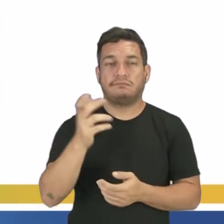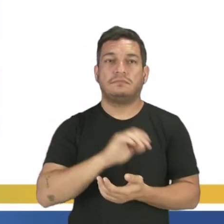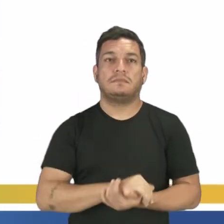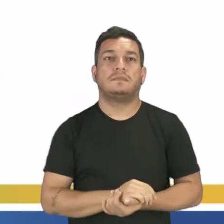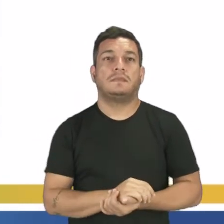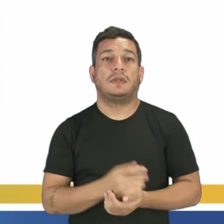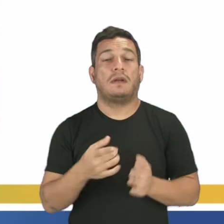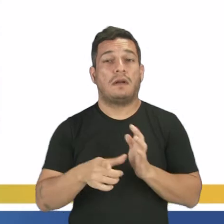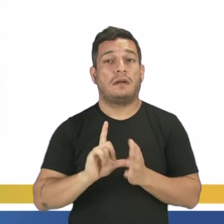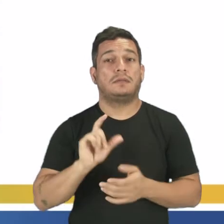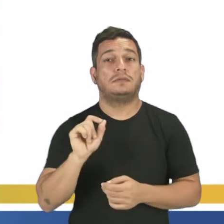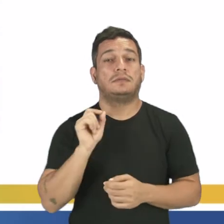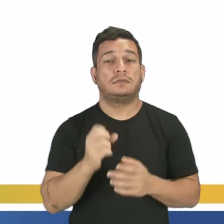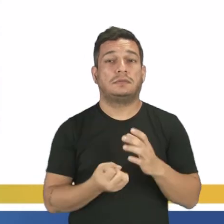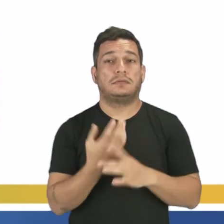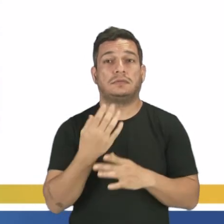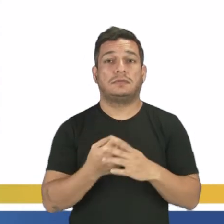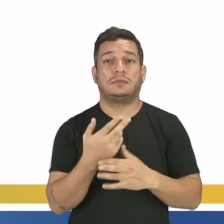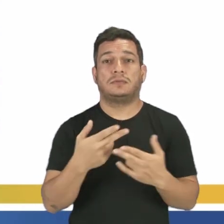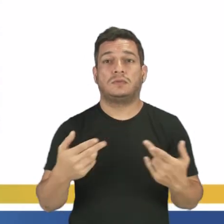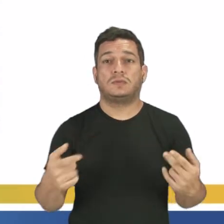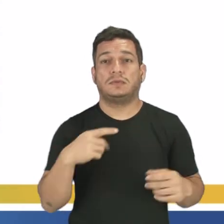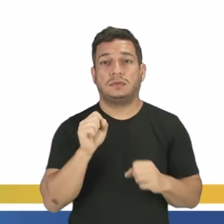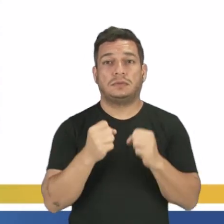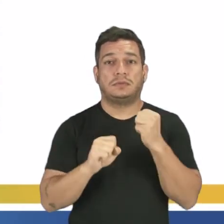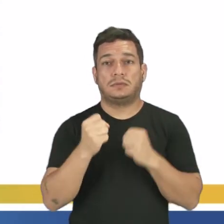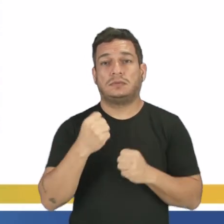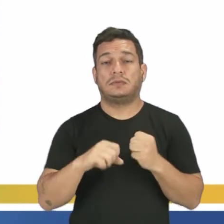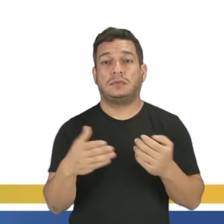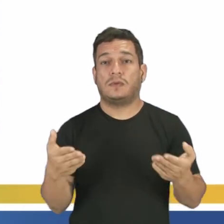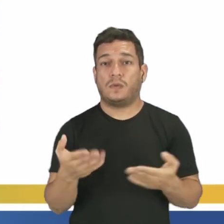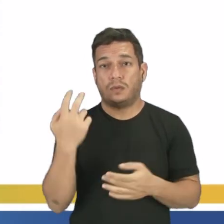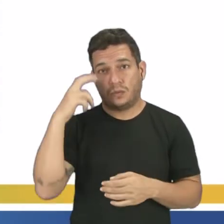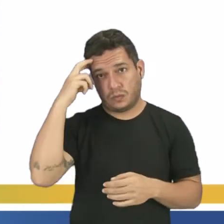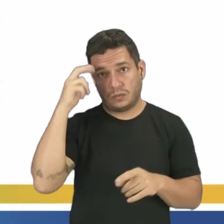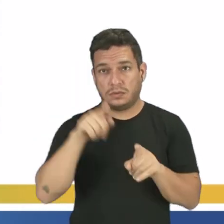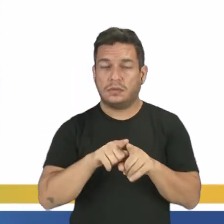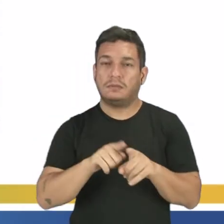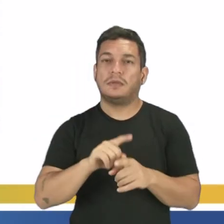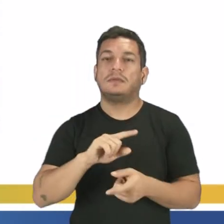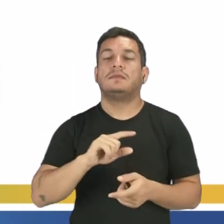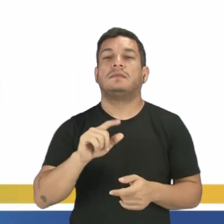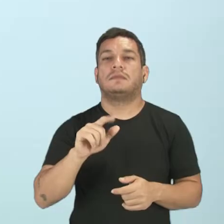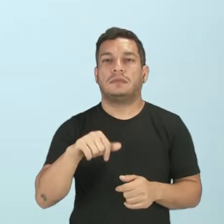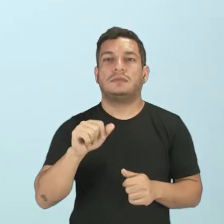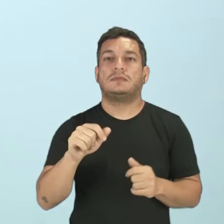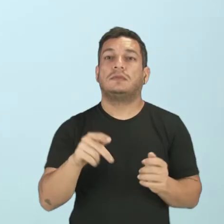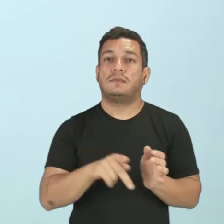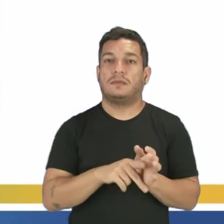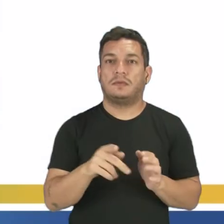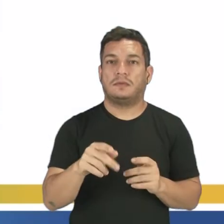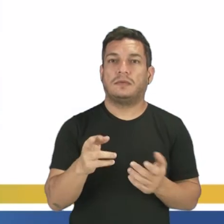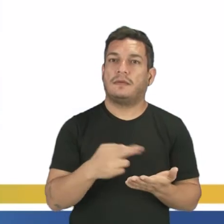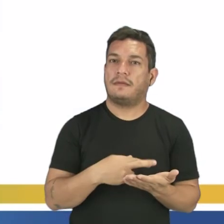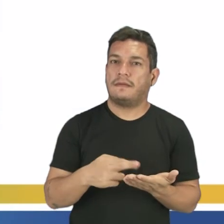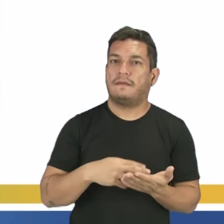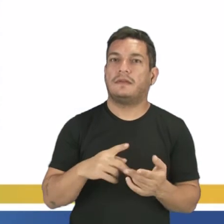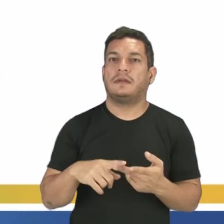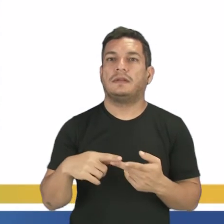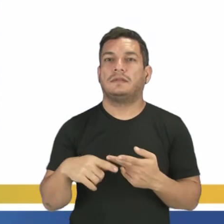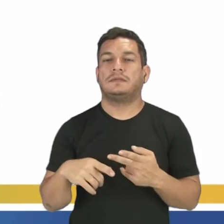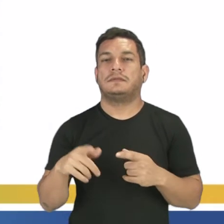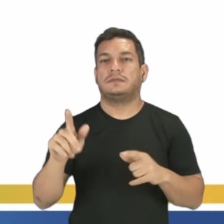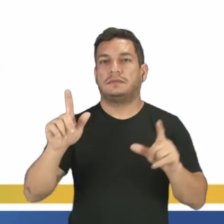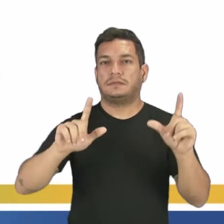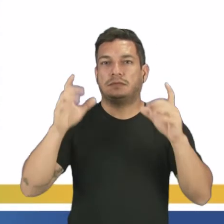Então, antigamente se produzia só coisa da indústria, agora a cultura também se tornou alguma coisa da indústria. Revistas,